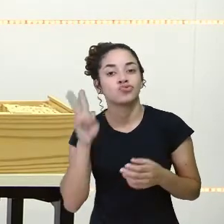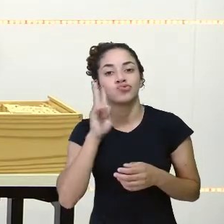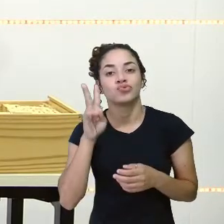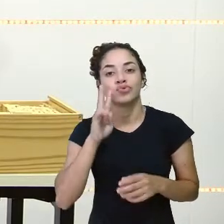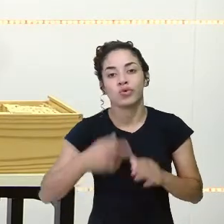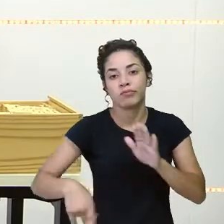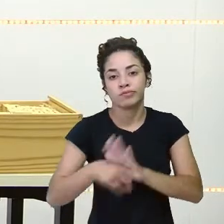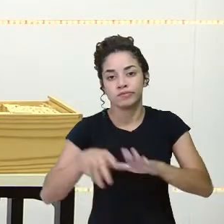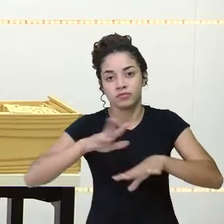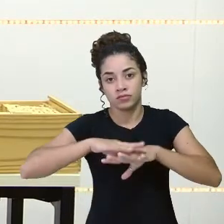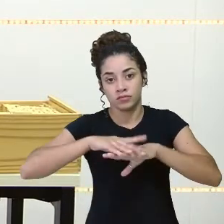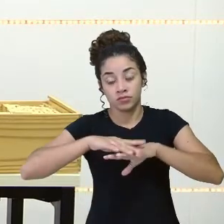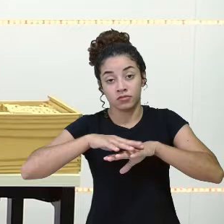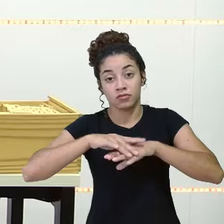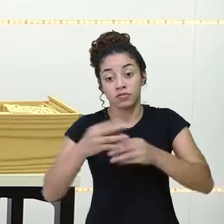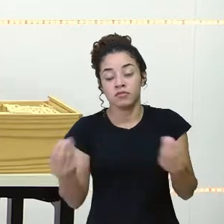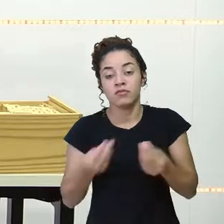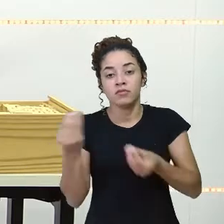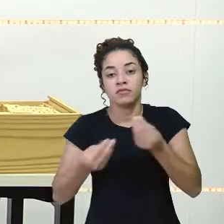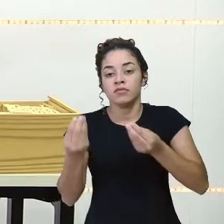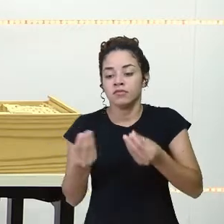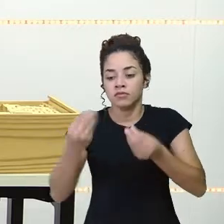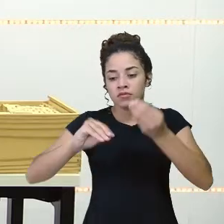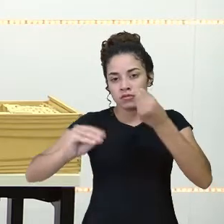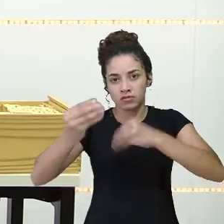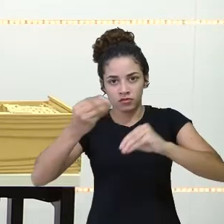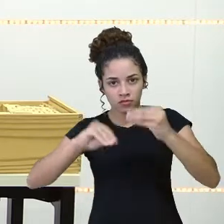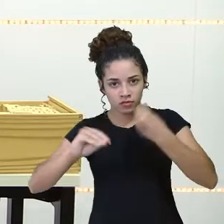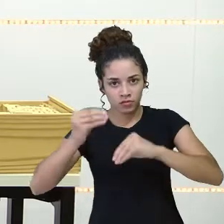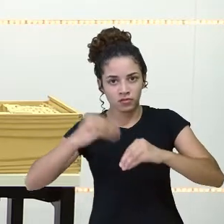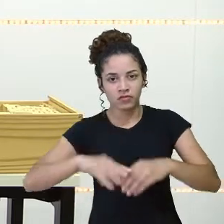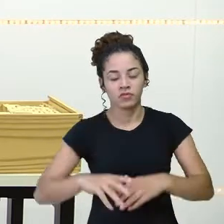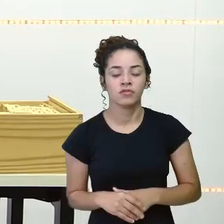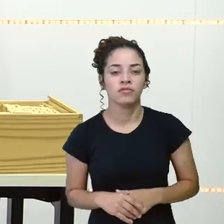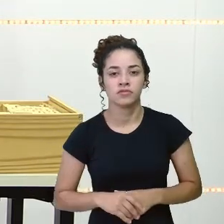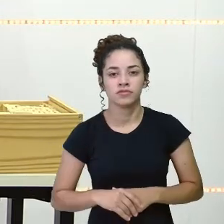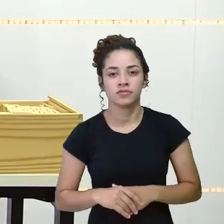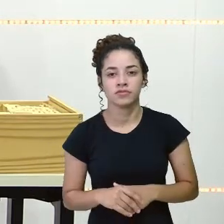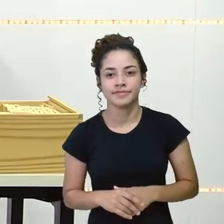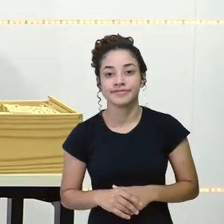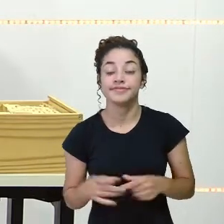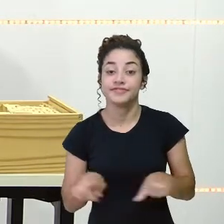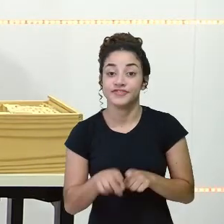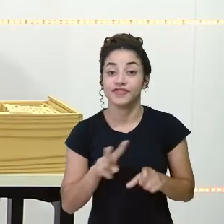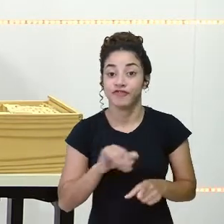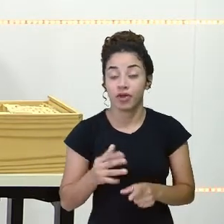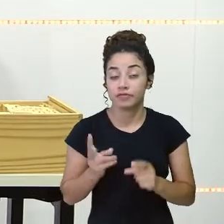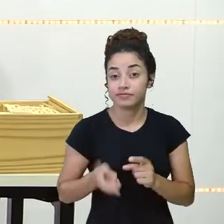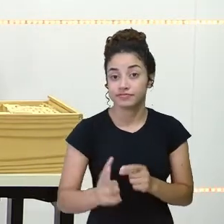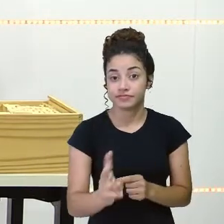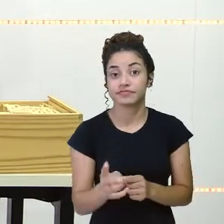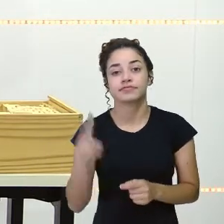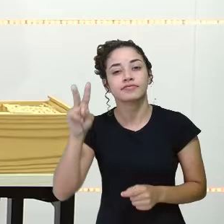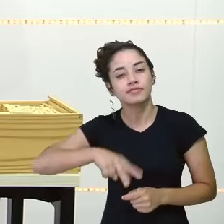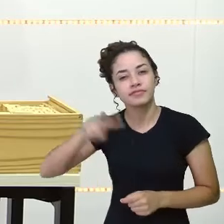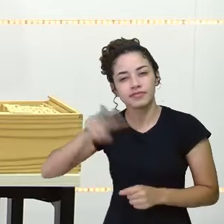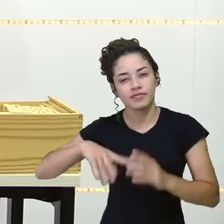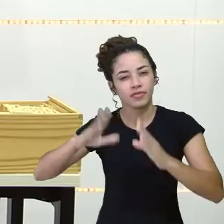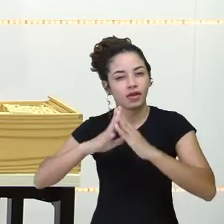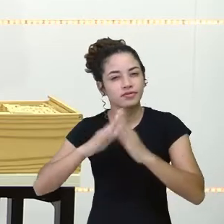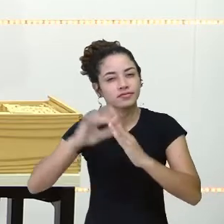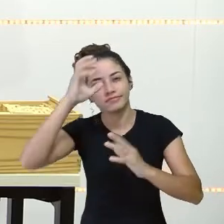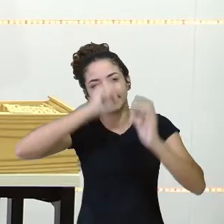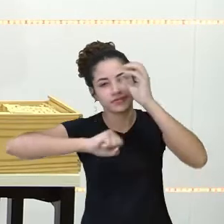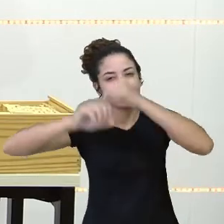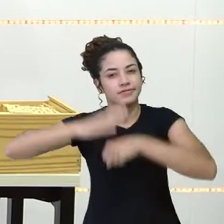historinhas matemáticas na ideia de acrescentar. E a gente pode aí continuar a leitura em casa para aprender um pouco mais sobre os